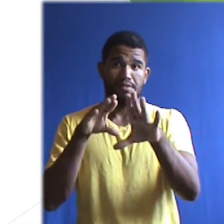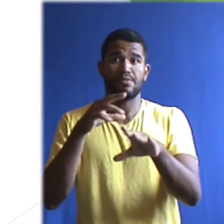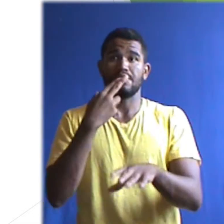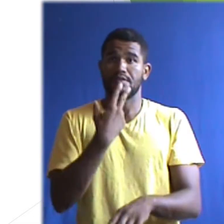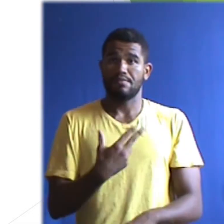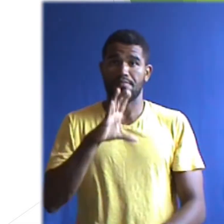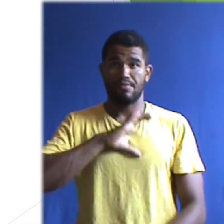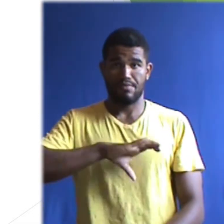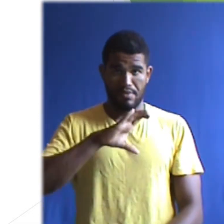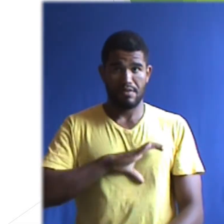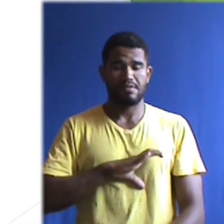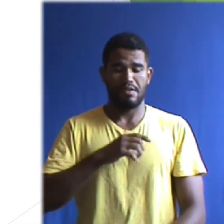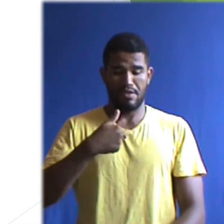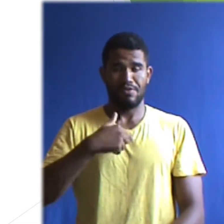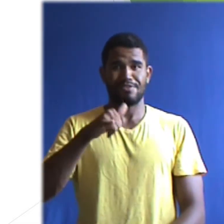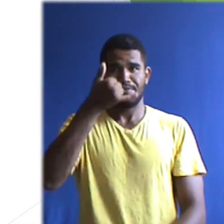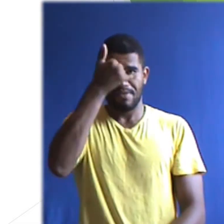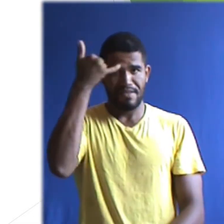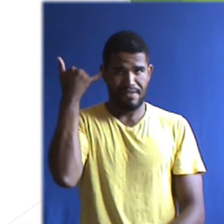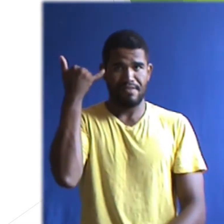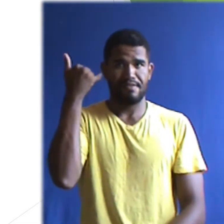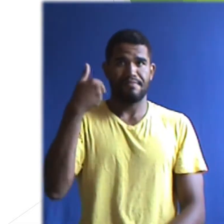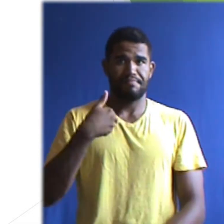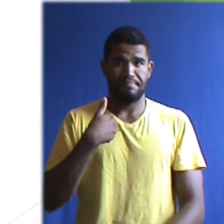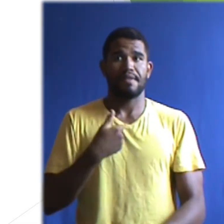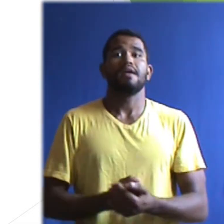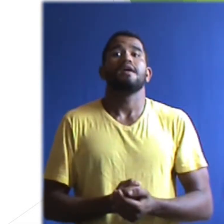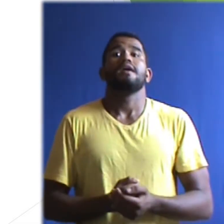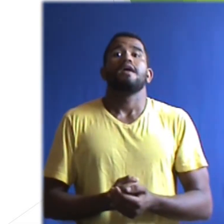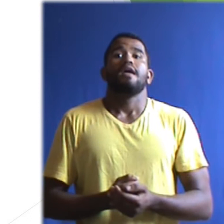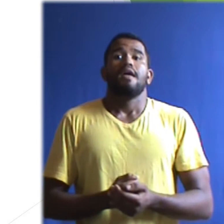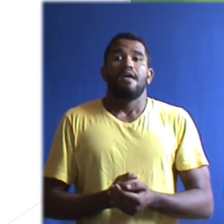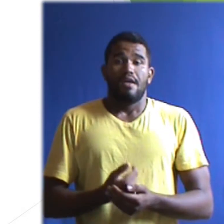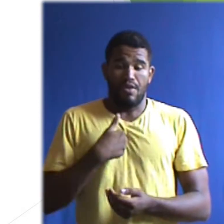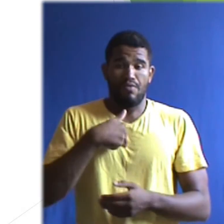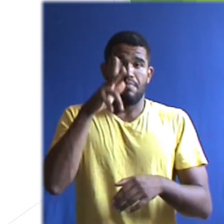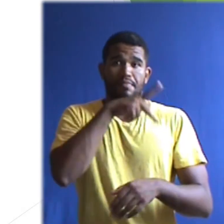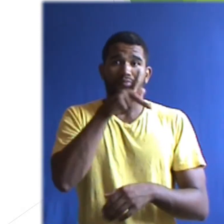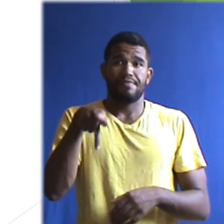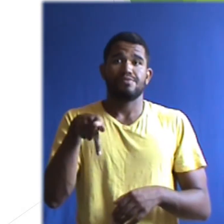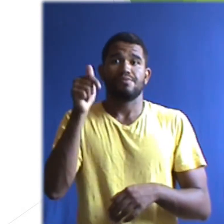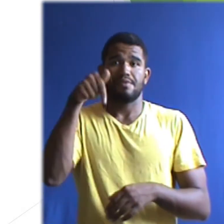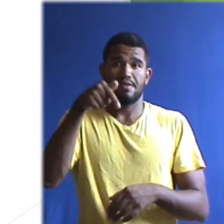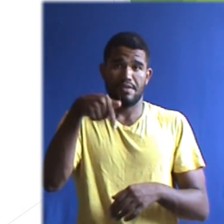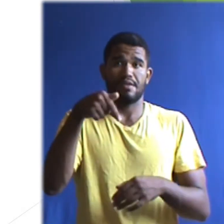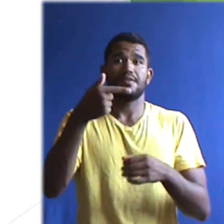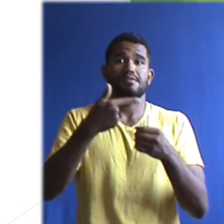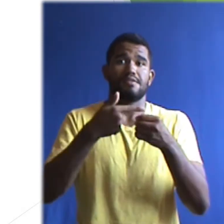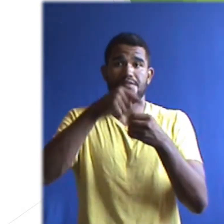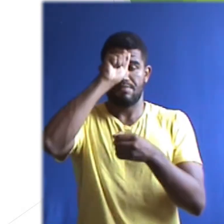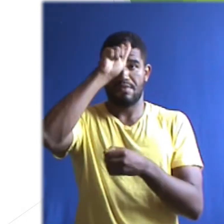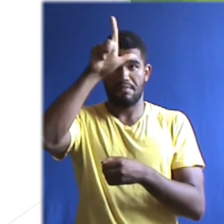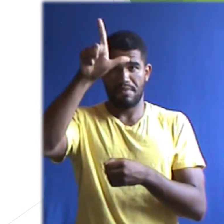do Ensino de Português. Eu sou o professor Jonata, sou professor efetivo aqui